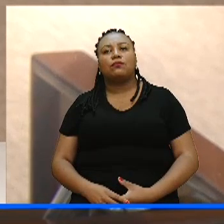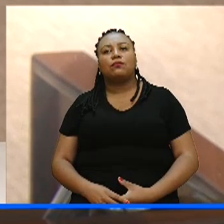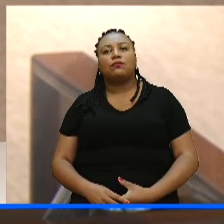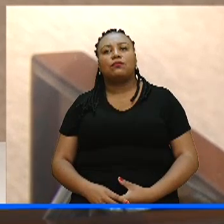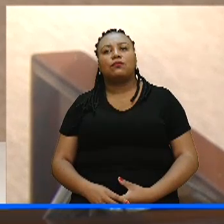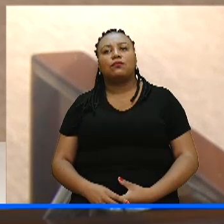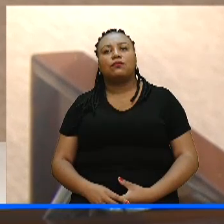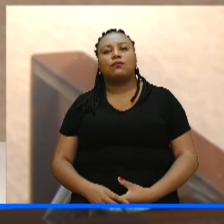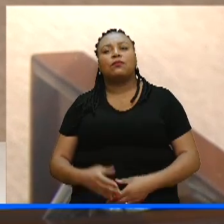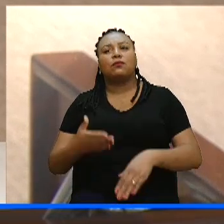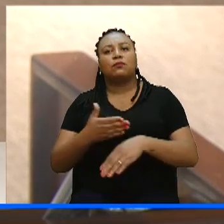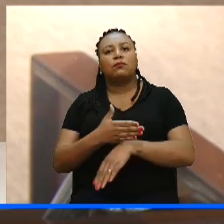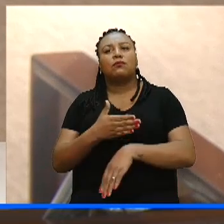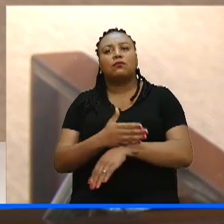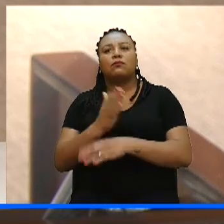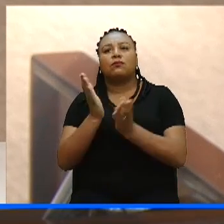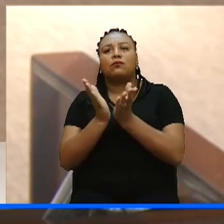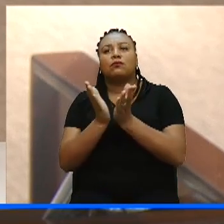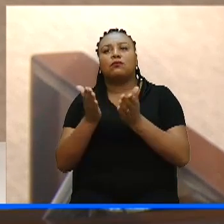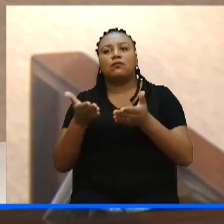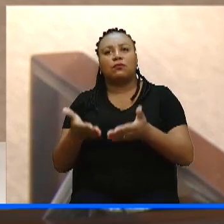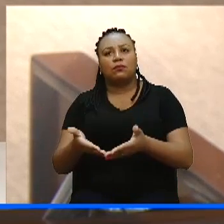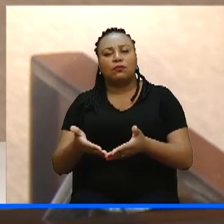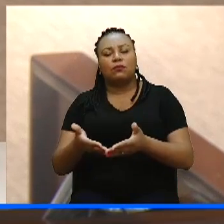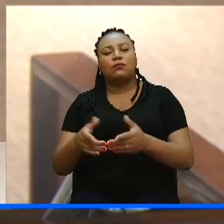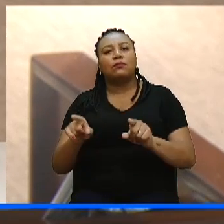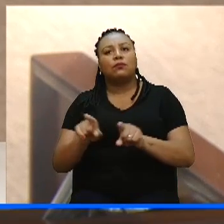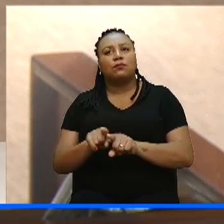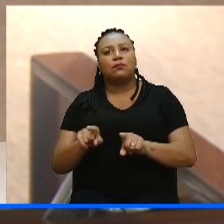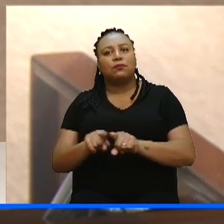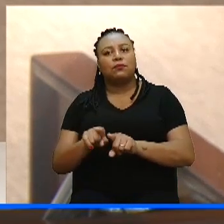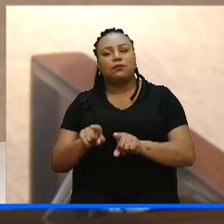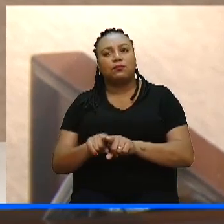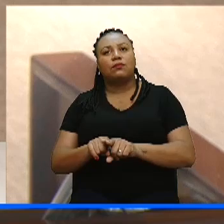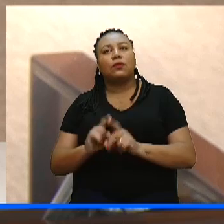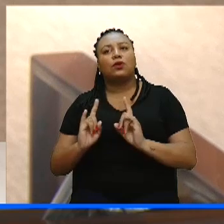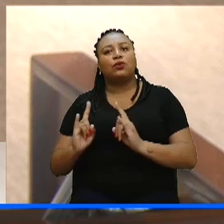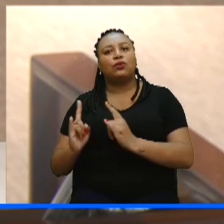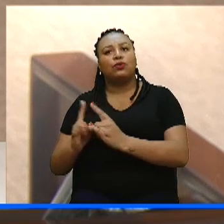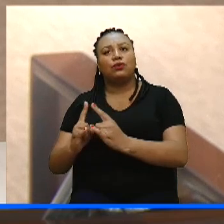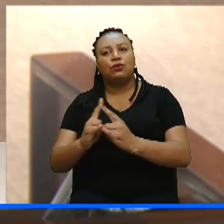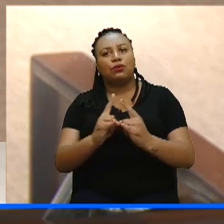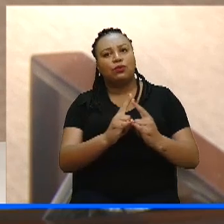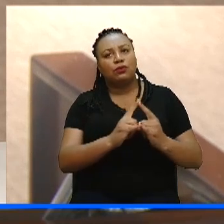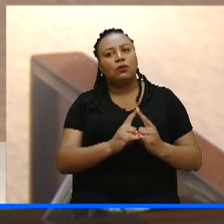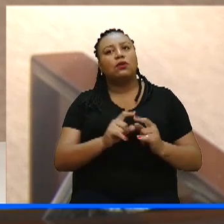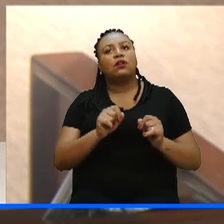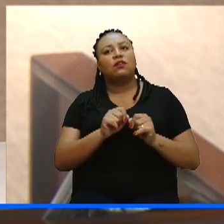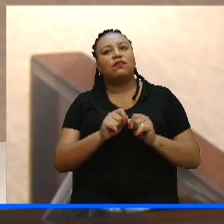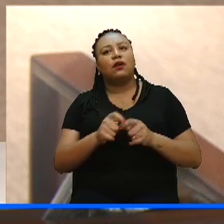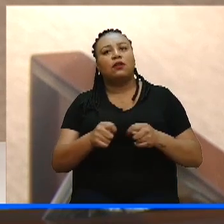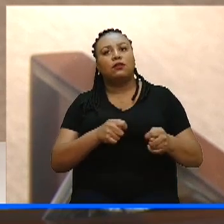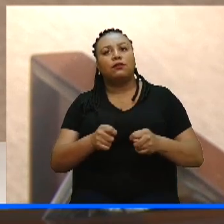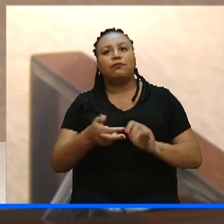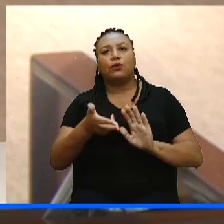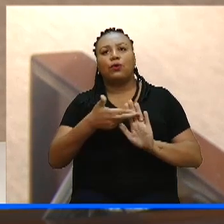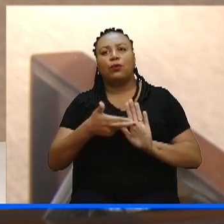as comissões e também os órgãos de regulamentação